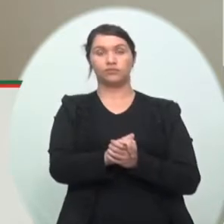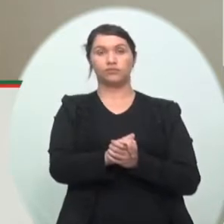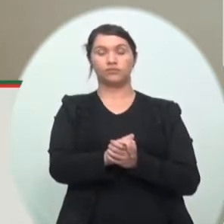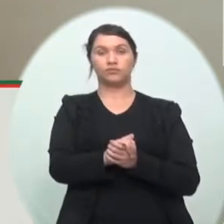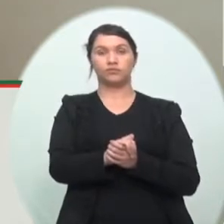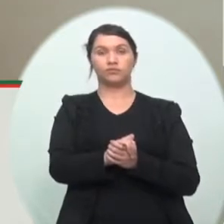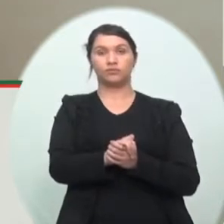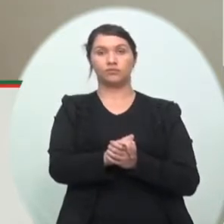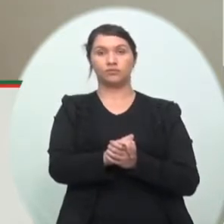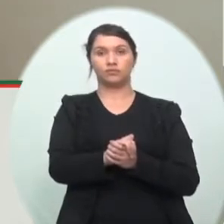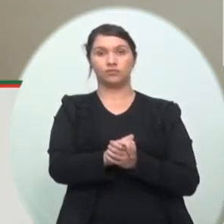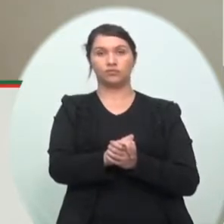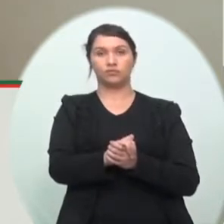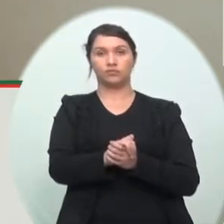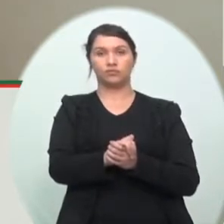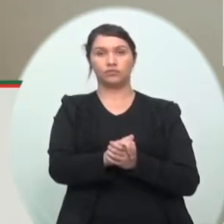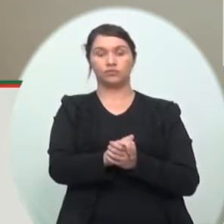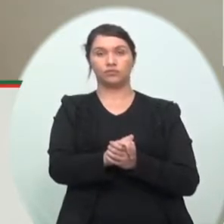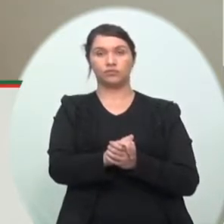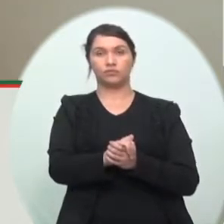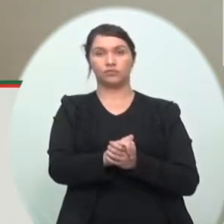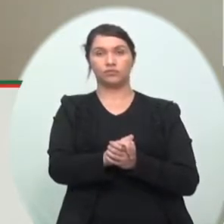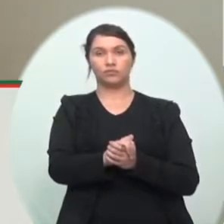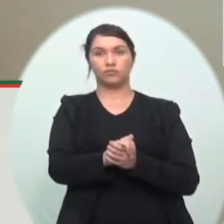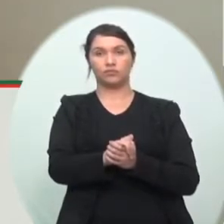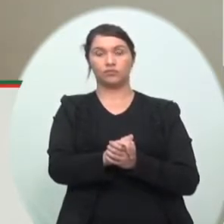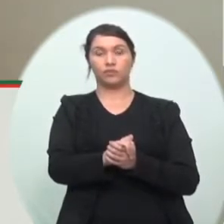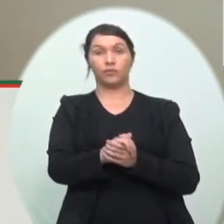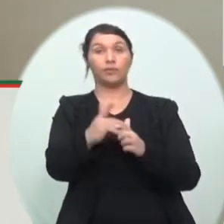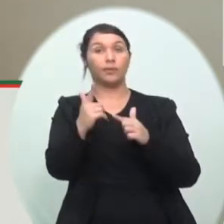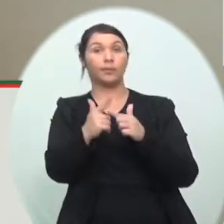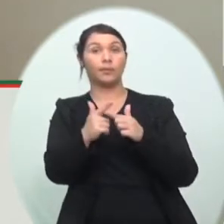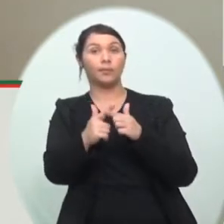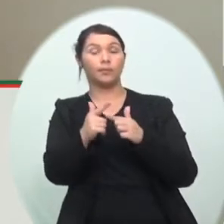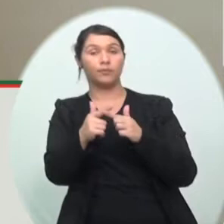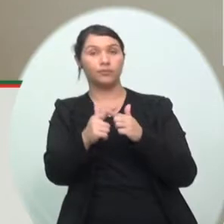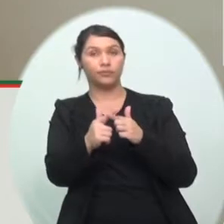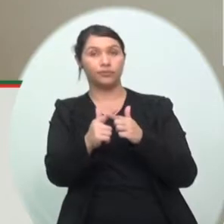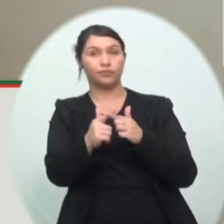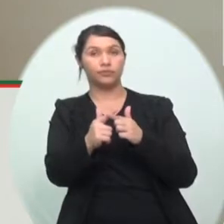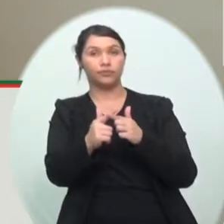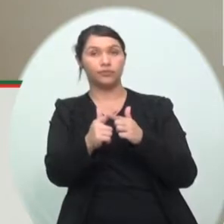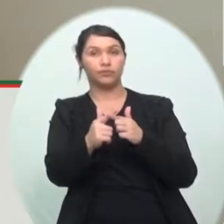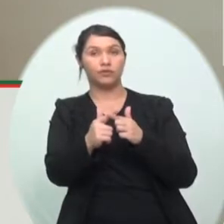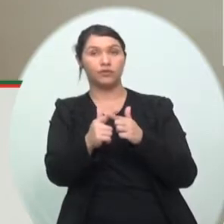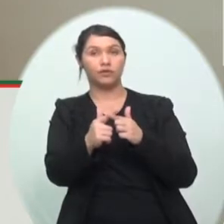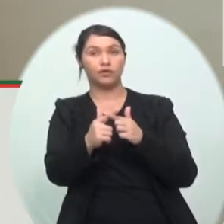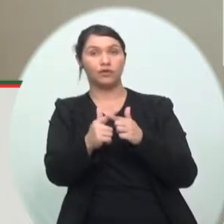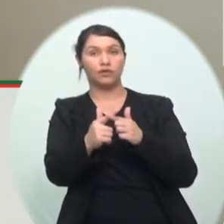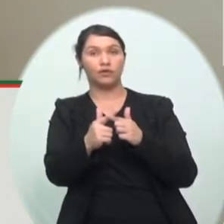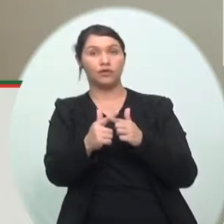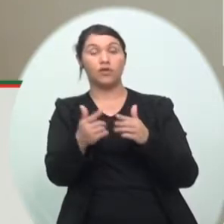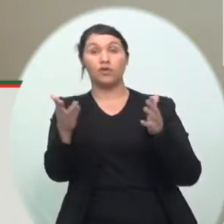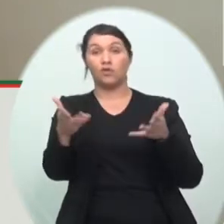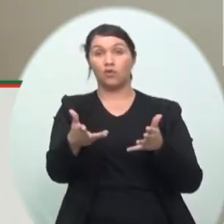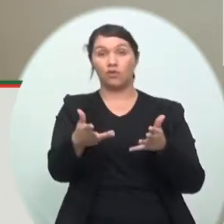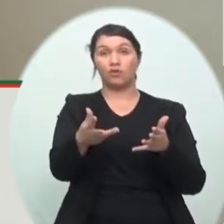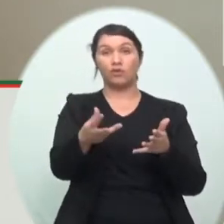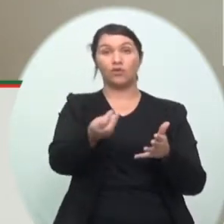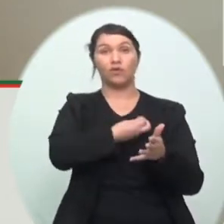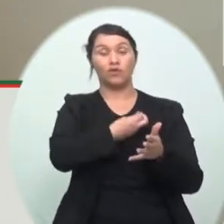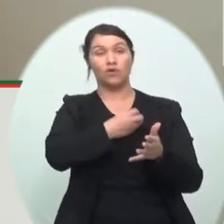operacional que aderiram ou vierem aderir ao programa,